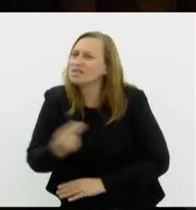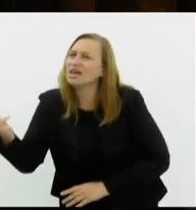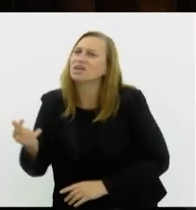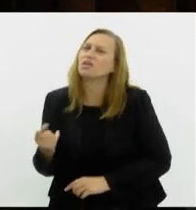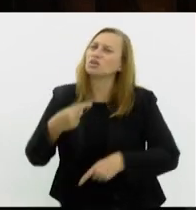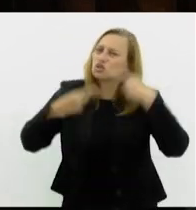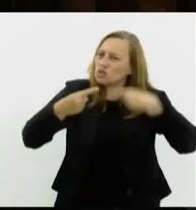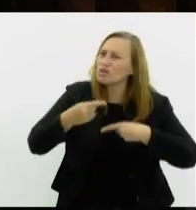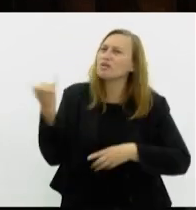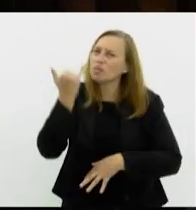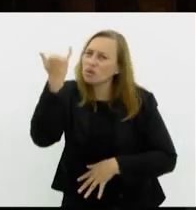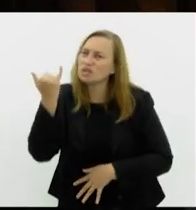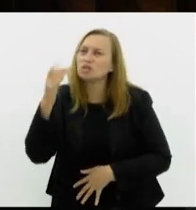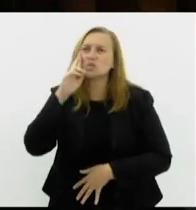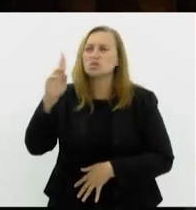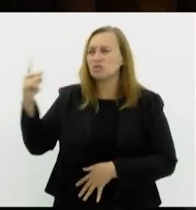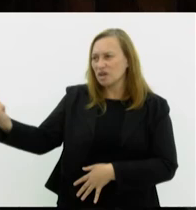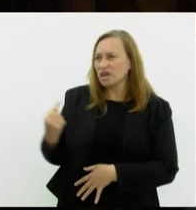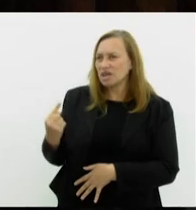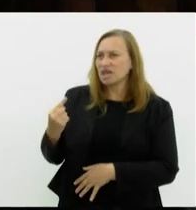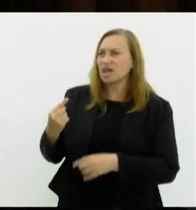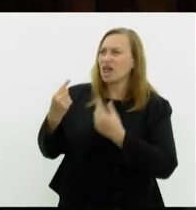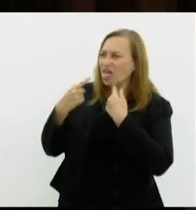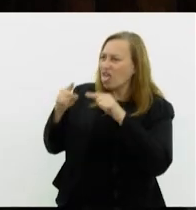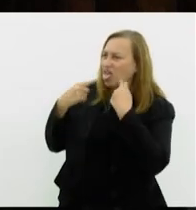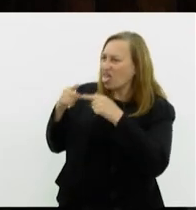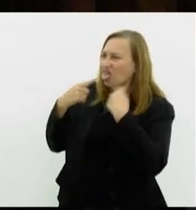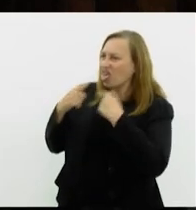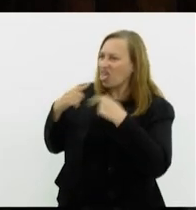importante. Vossa Excelência vem aqui, xinga o deputado, chama de